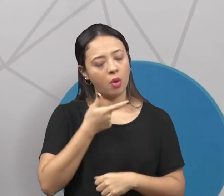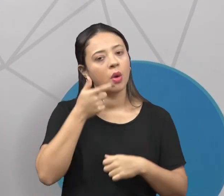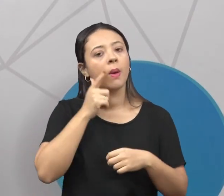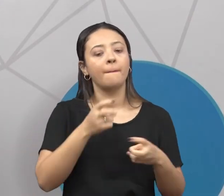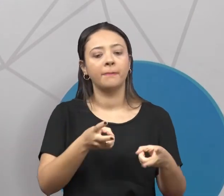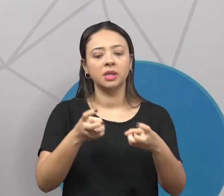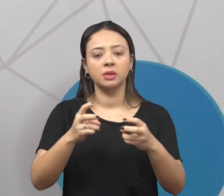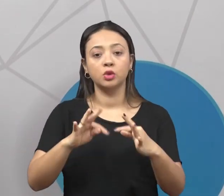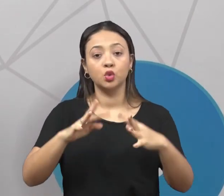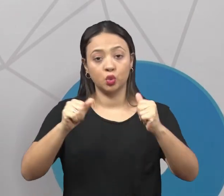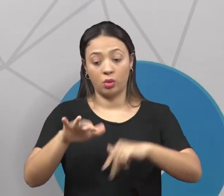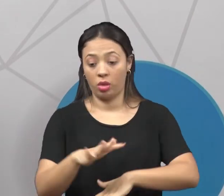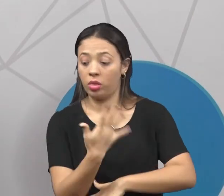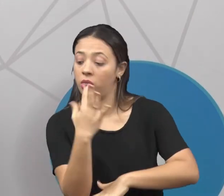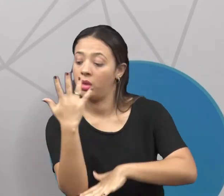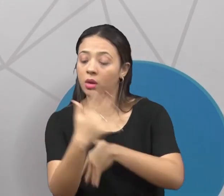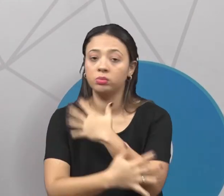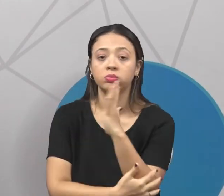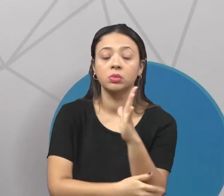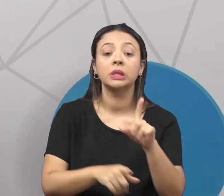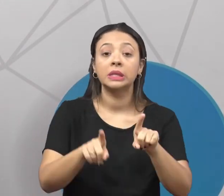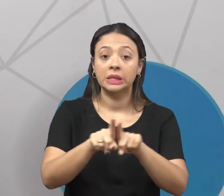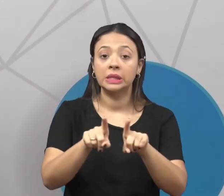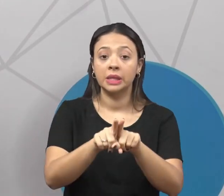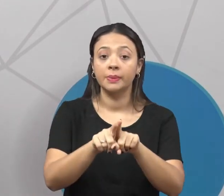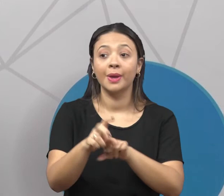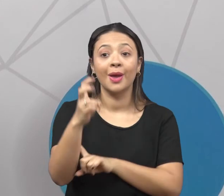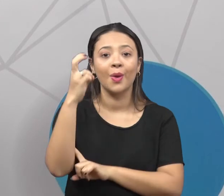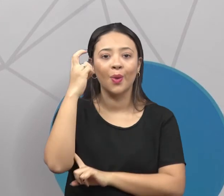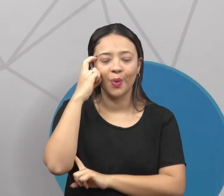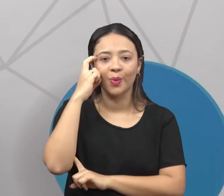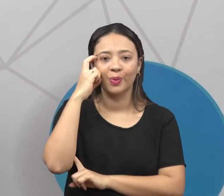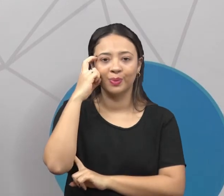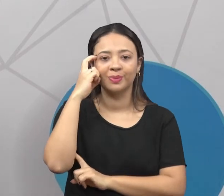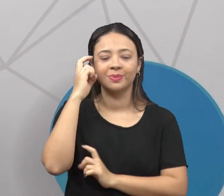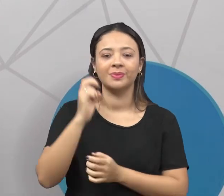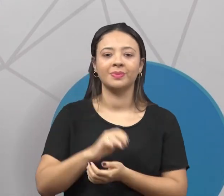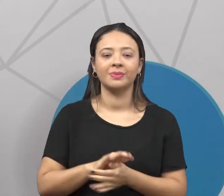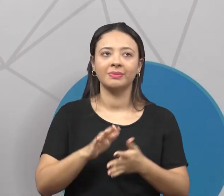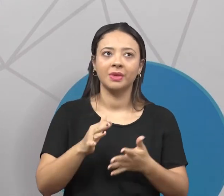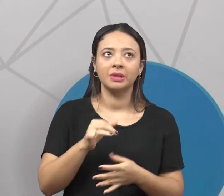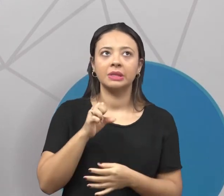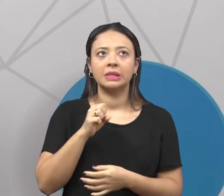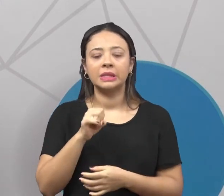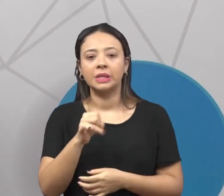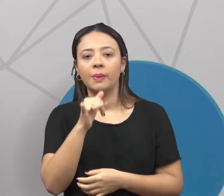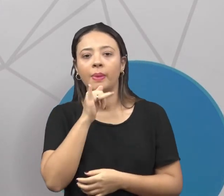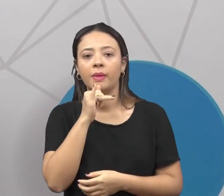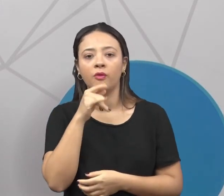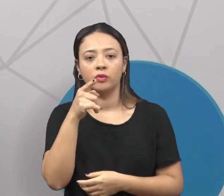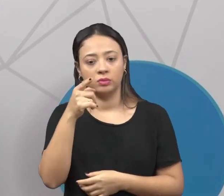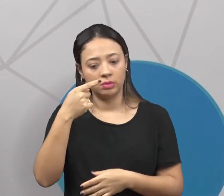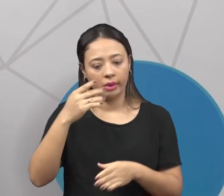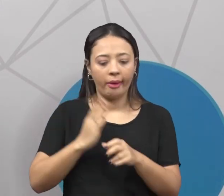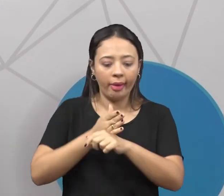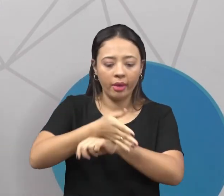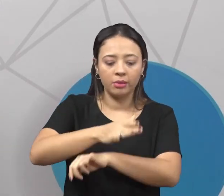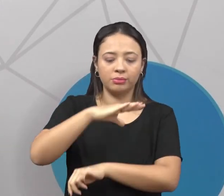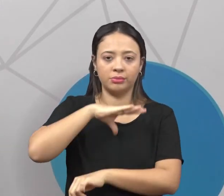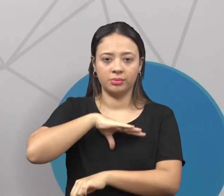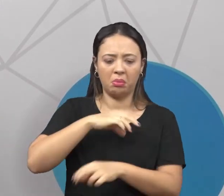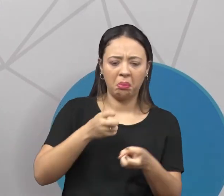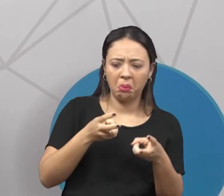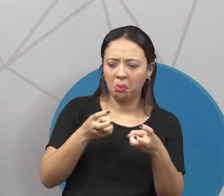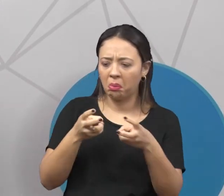elementos naturais e podemos identificar elementos culturais, né? Então, quando você entra numa cidade, você observa